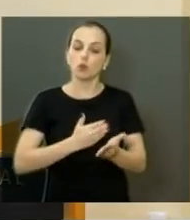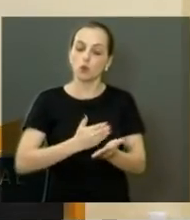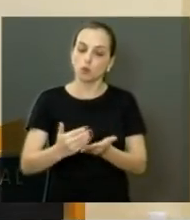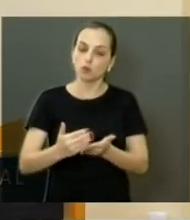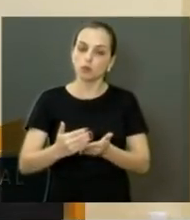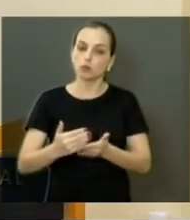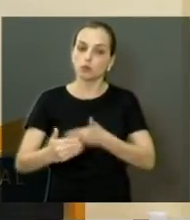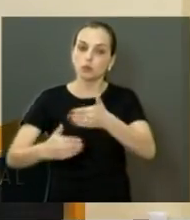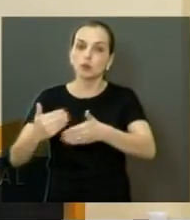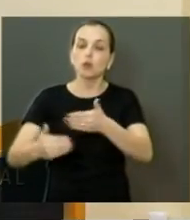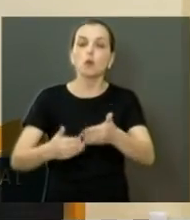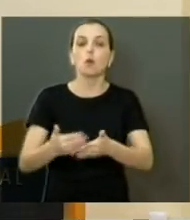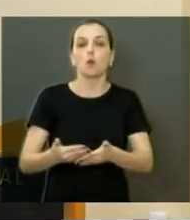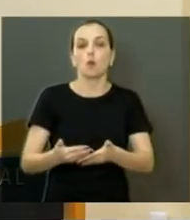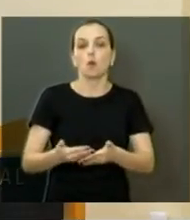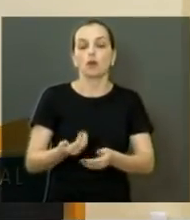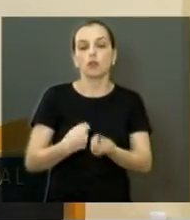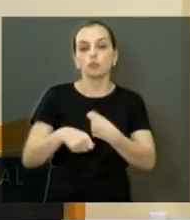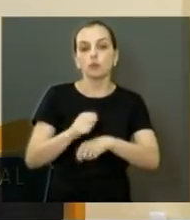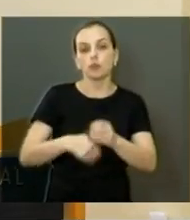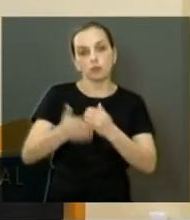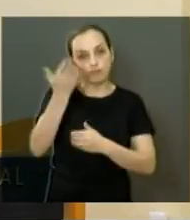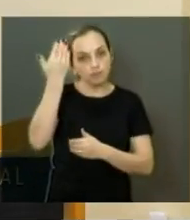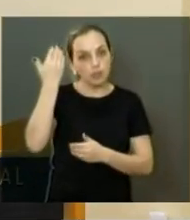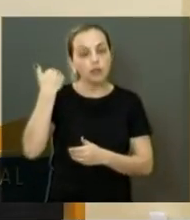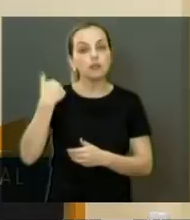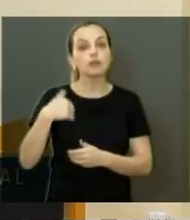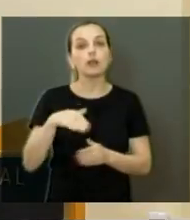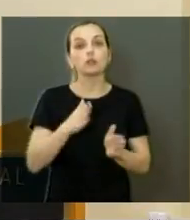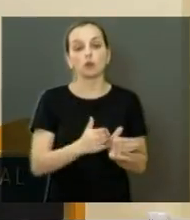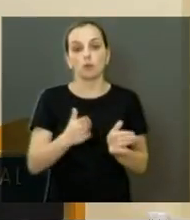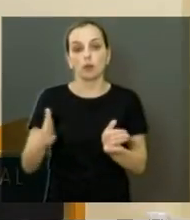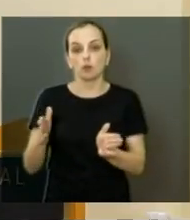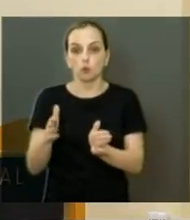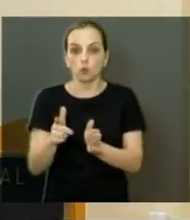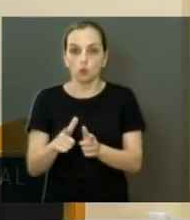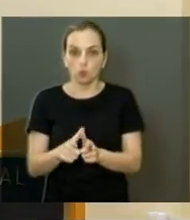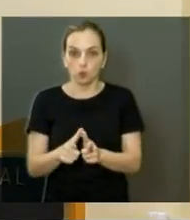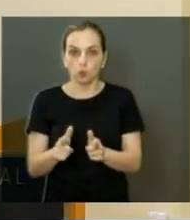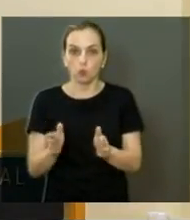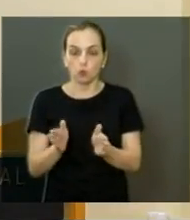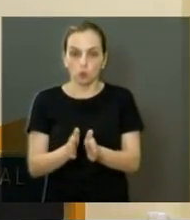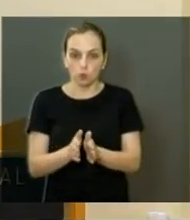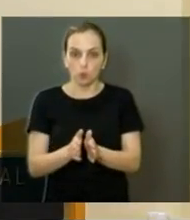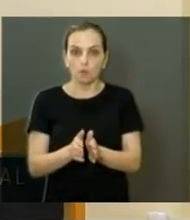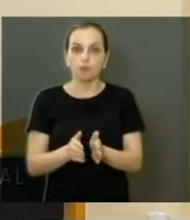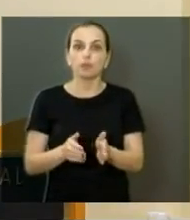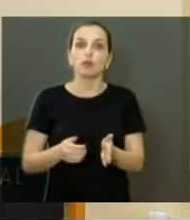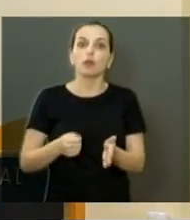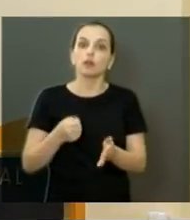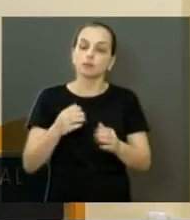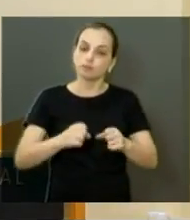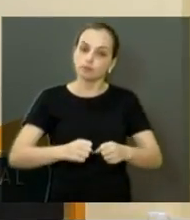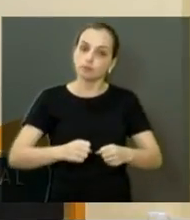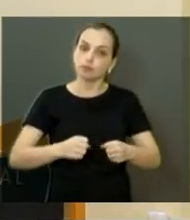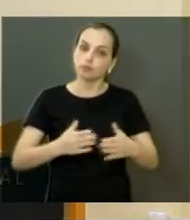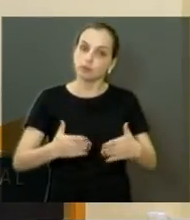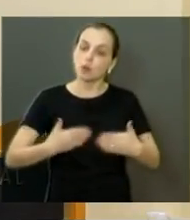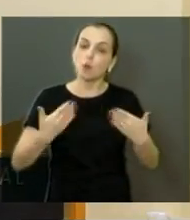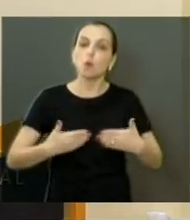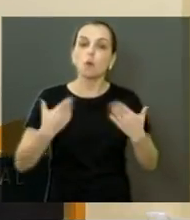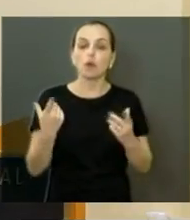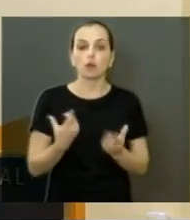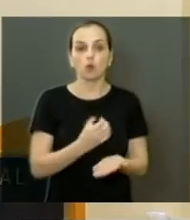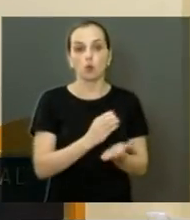permitiram o abastecimento da rede em curto espaço de tempo, pois o empenho só foi possível com um